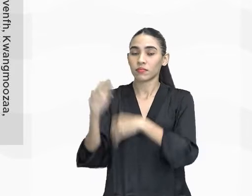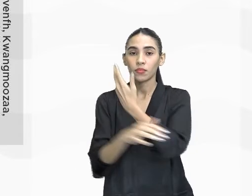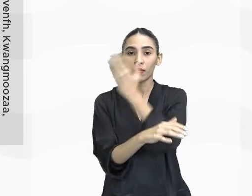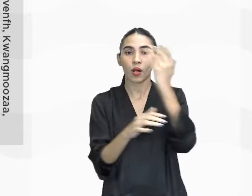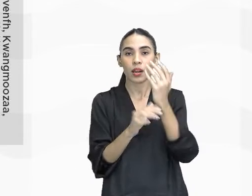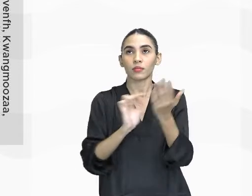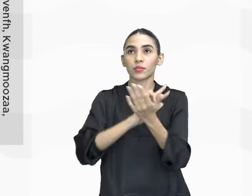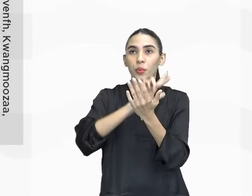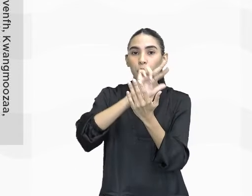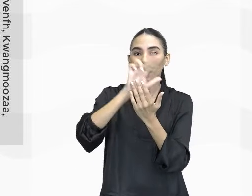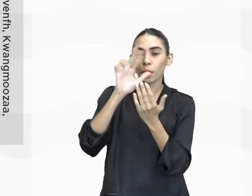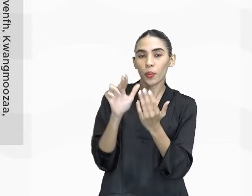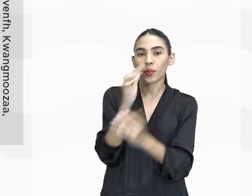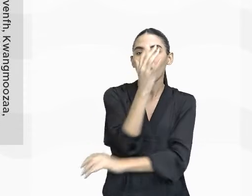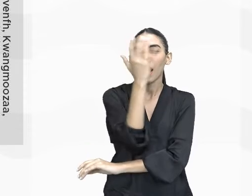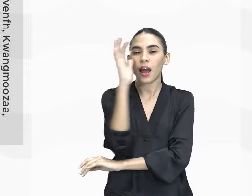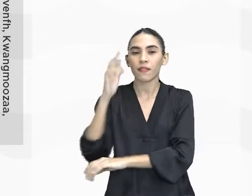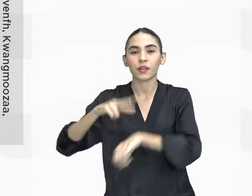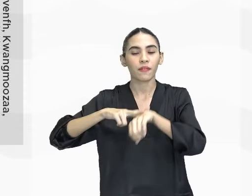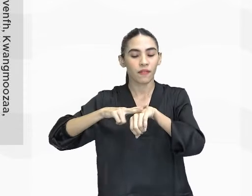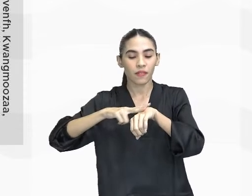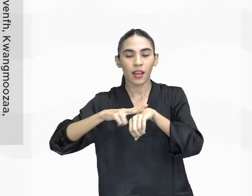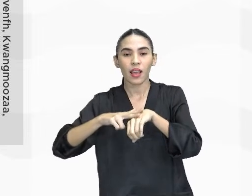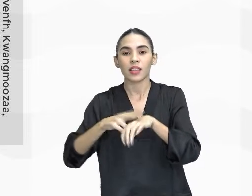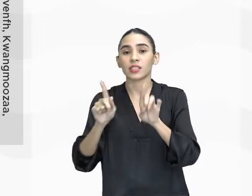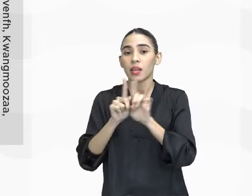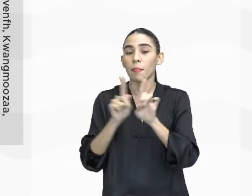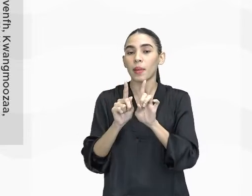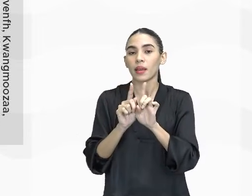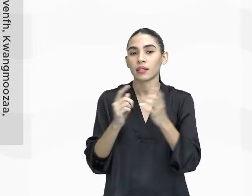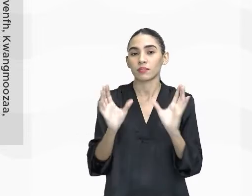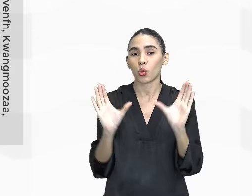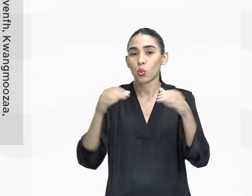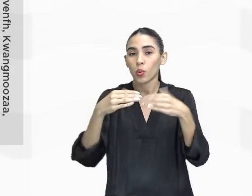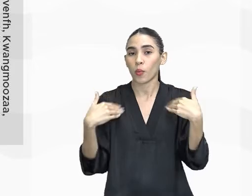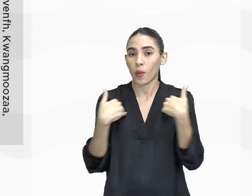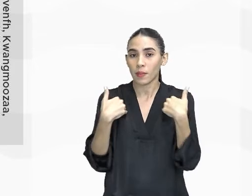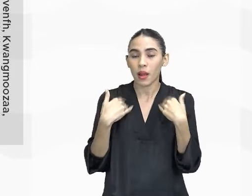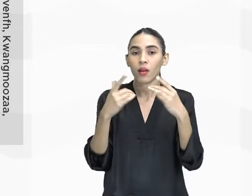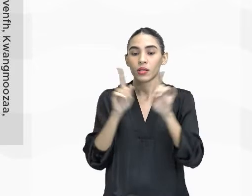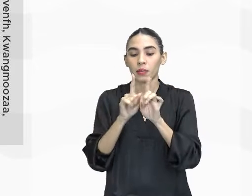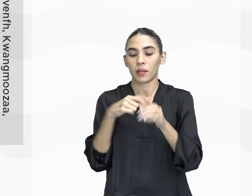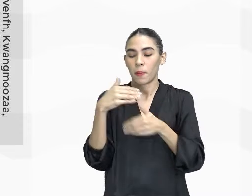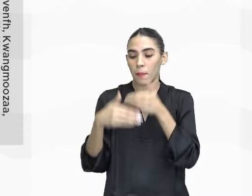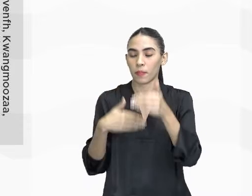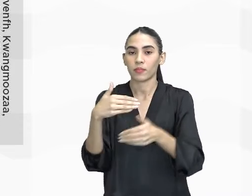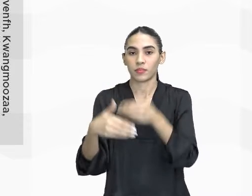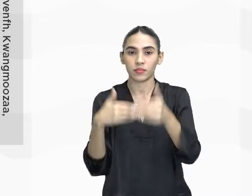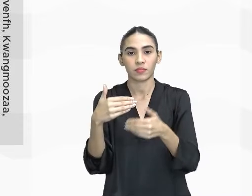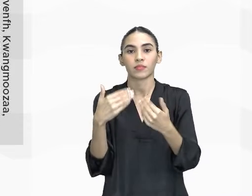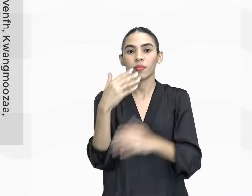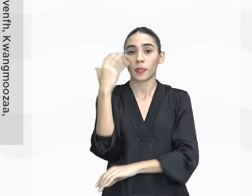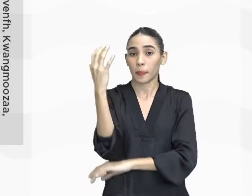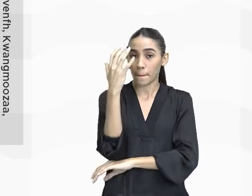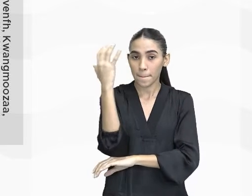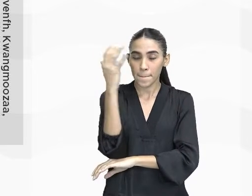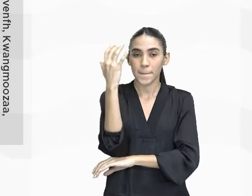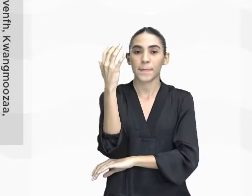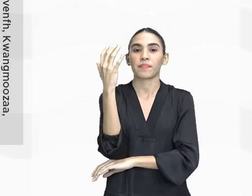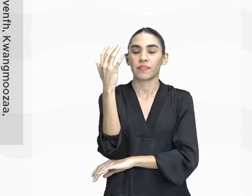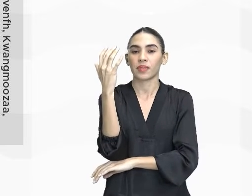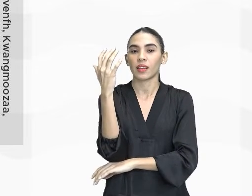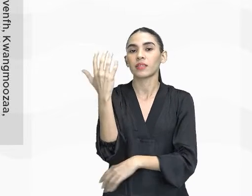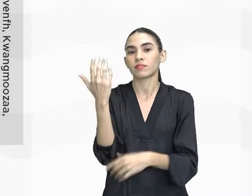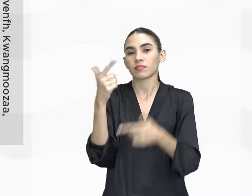grande diversidade de árvores, né, de seres vivos, num processo ali climático, né, de um evento climático